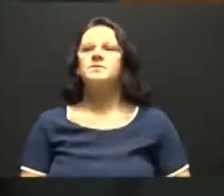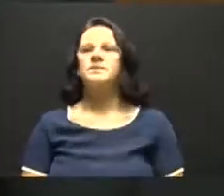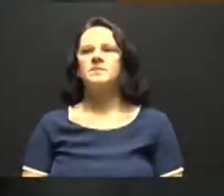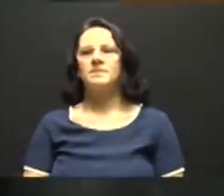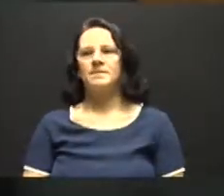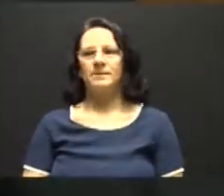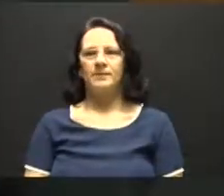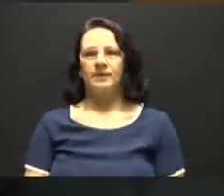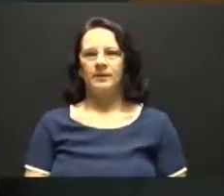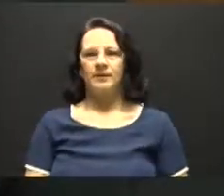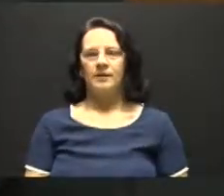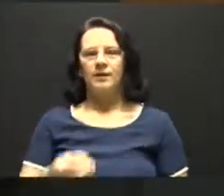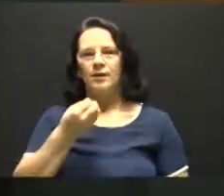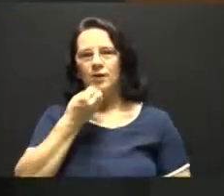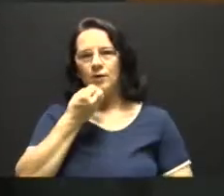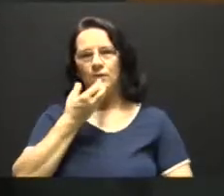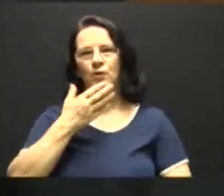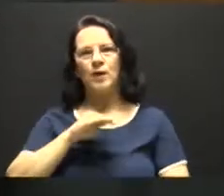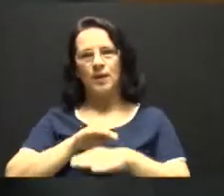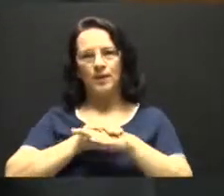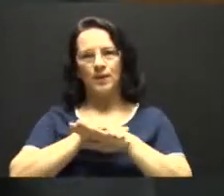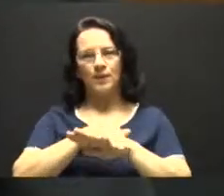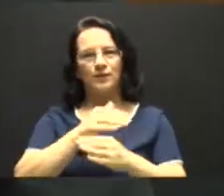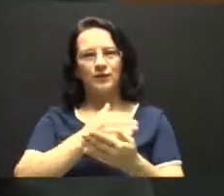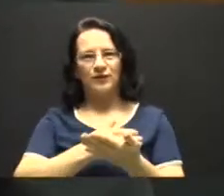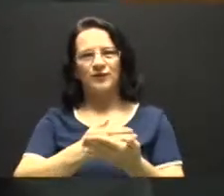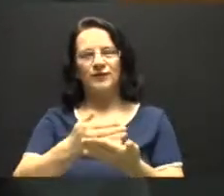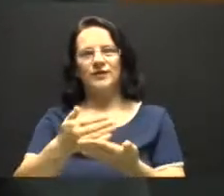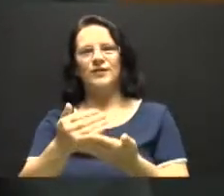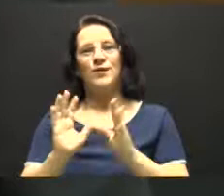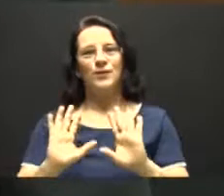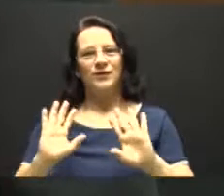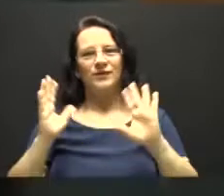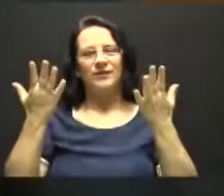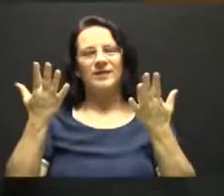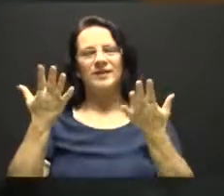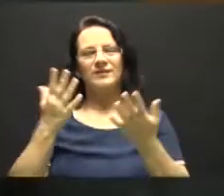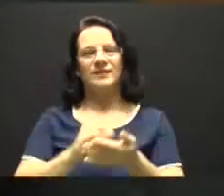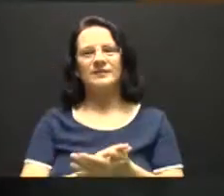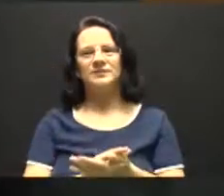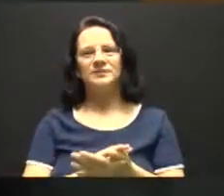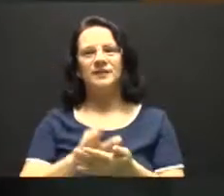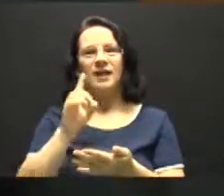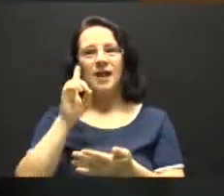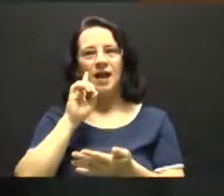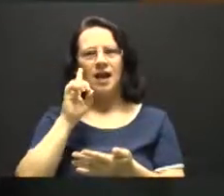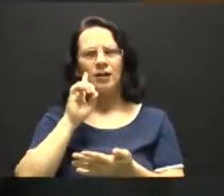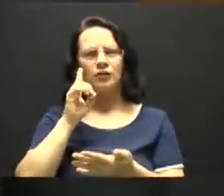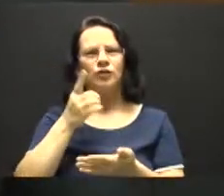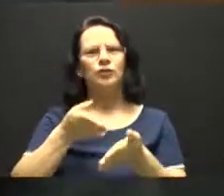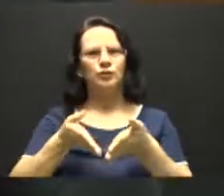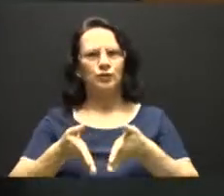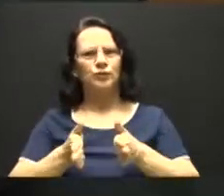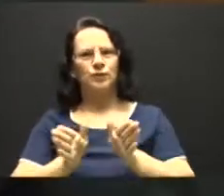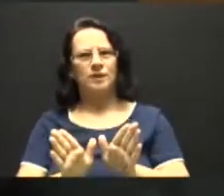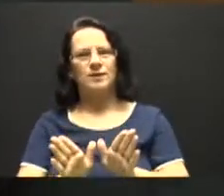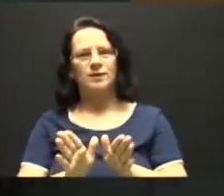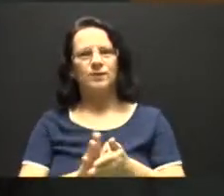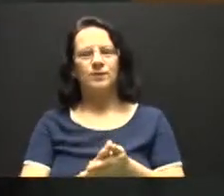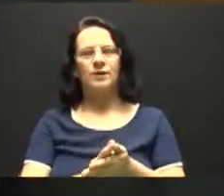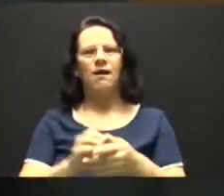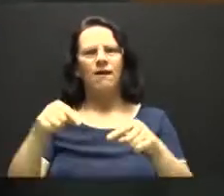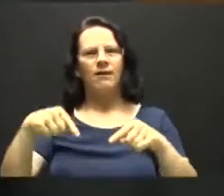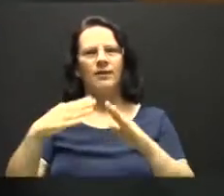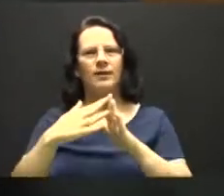lá uma boa noite dentro de alguns instantes transmissão o ato solene em homenagem ao dia do nascituro que diretamente do